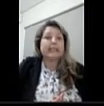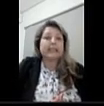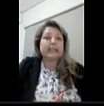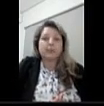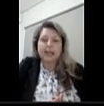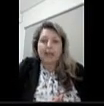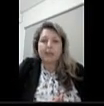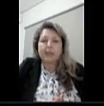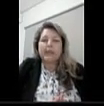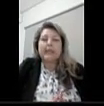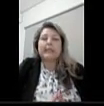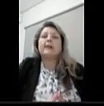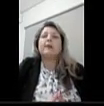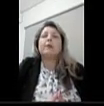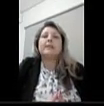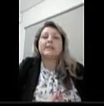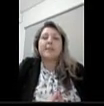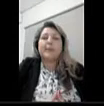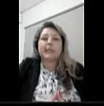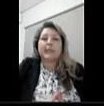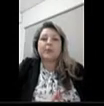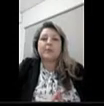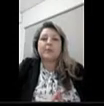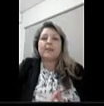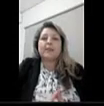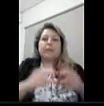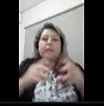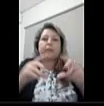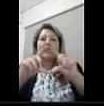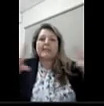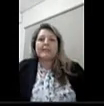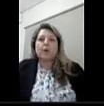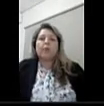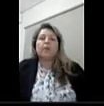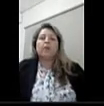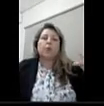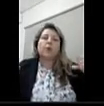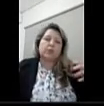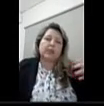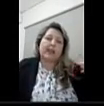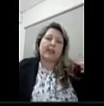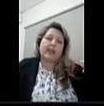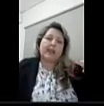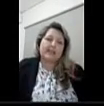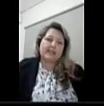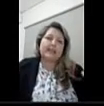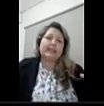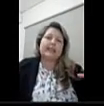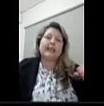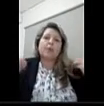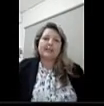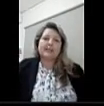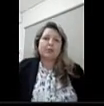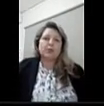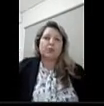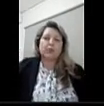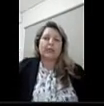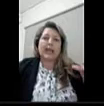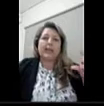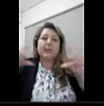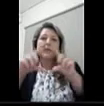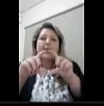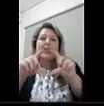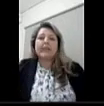e ela não sabe. Então, sempre que possível, forneça o... ensina, né, como é que se usa o